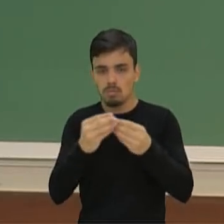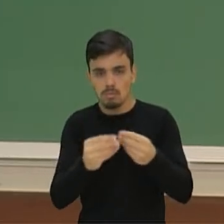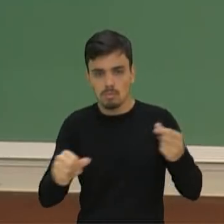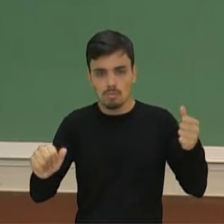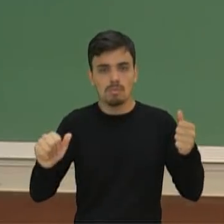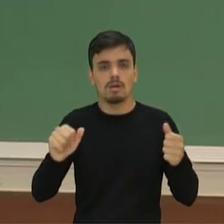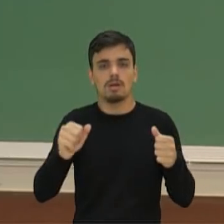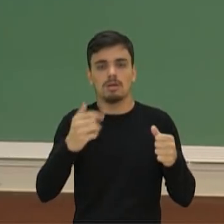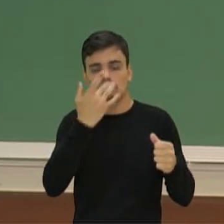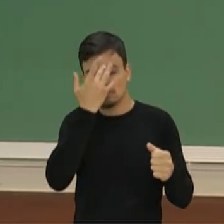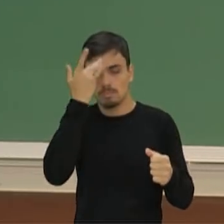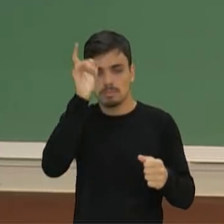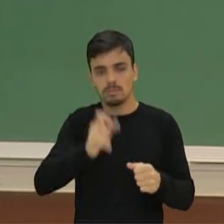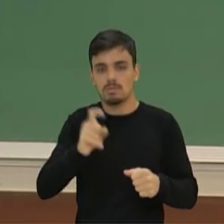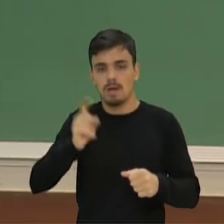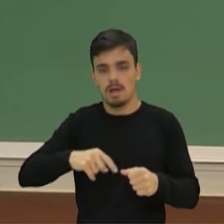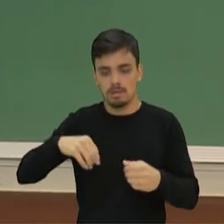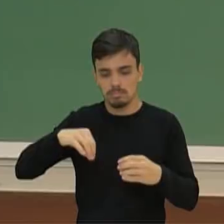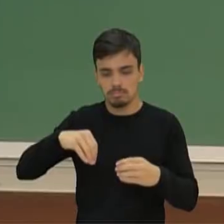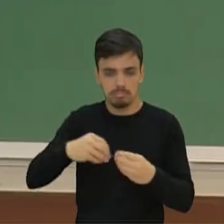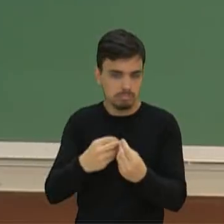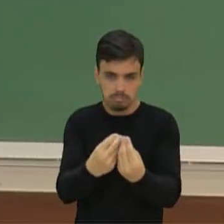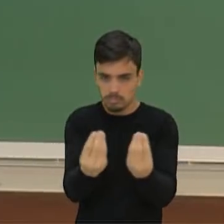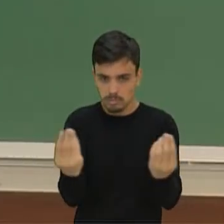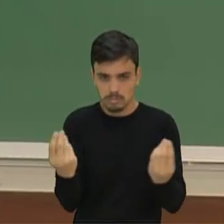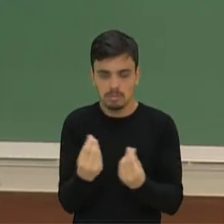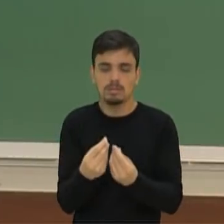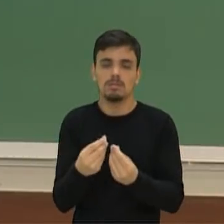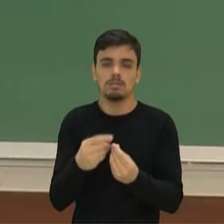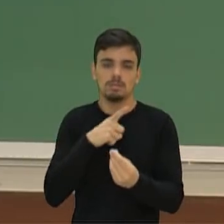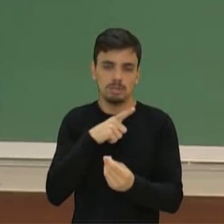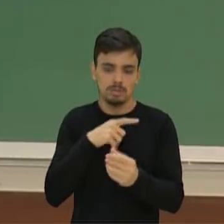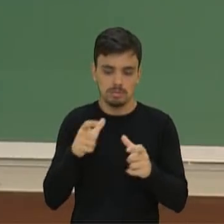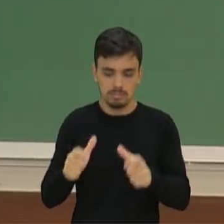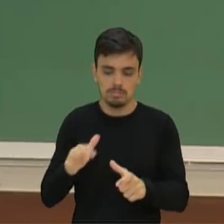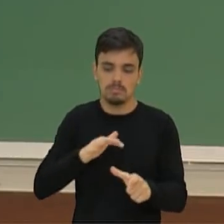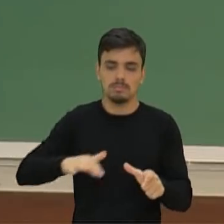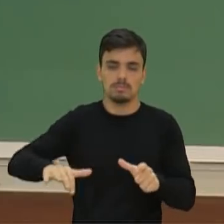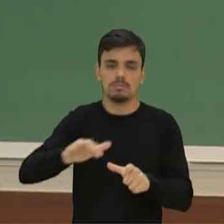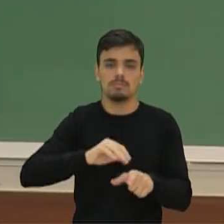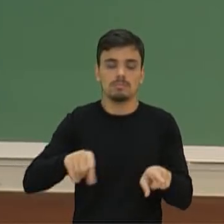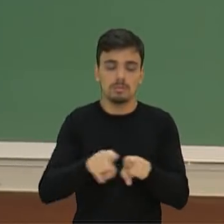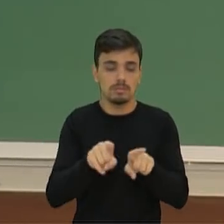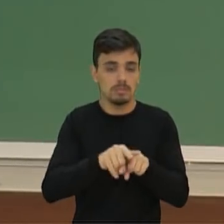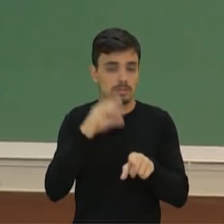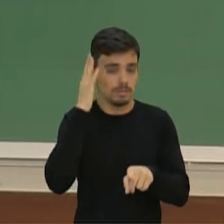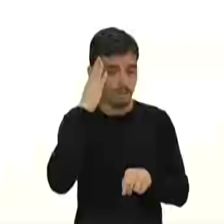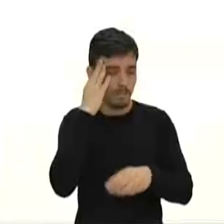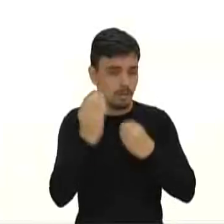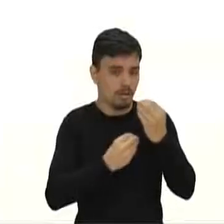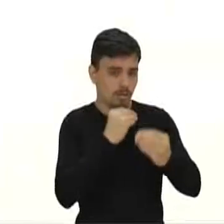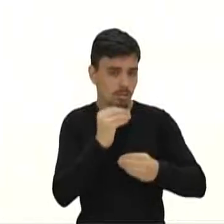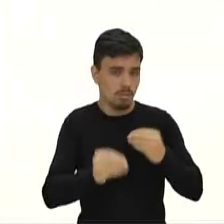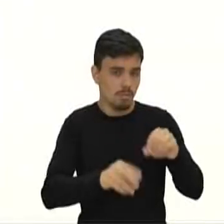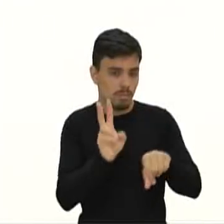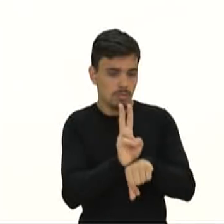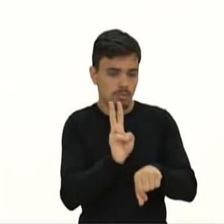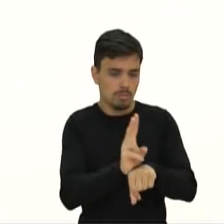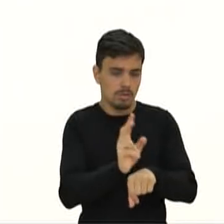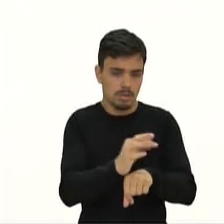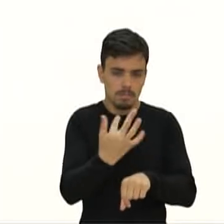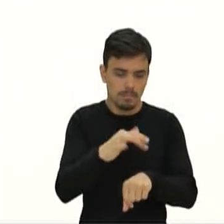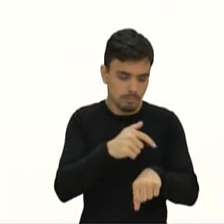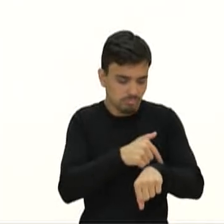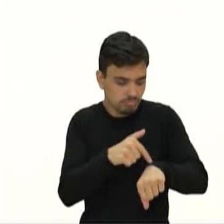As ervas que você tinha na região, ok? Vamos lá novamente. Sabiam estancar ferimentos, cauterização e